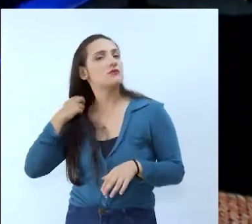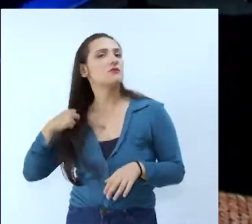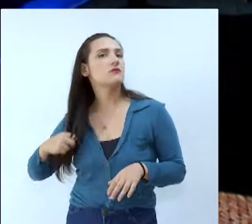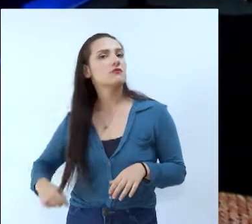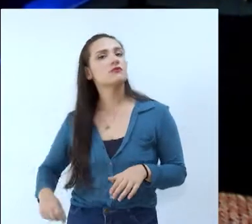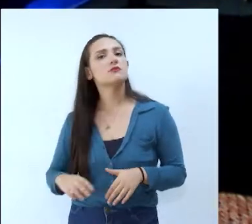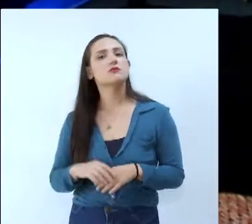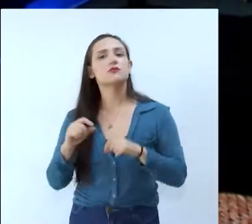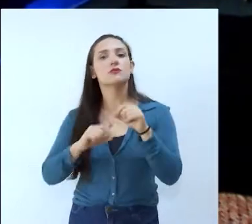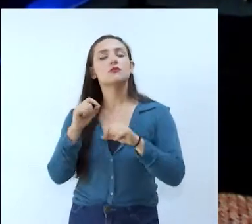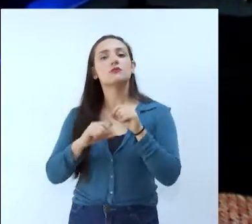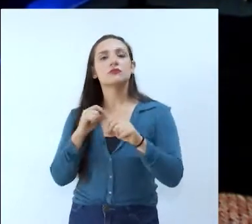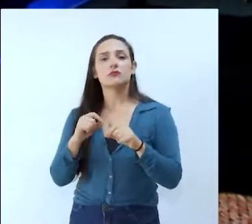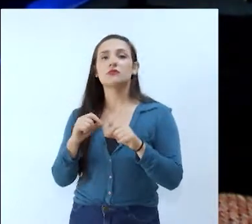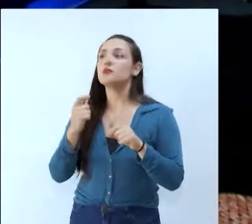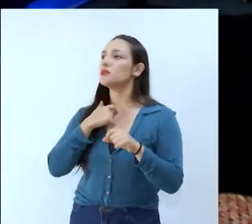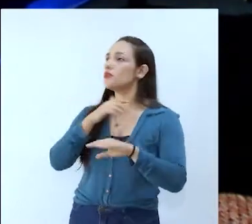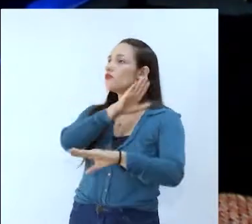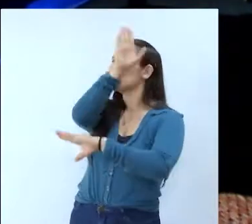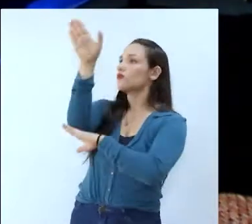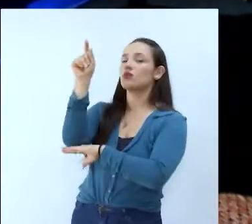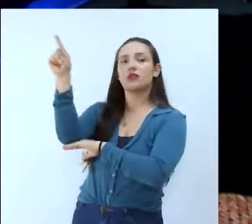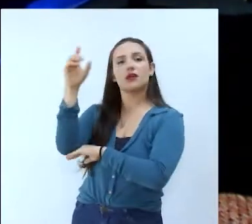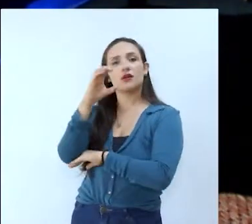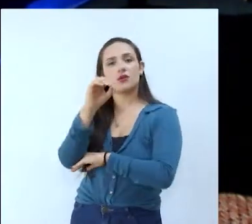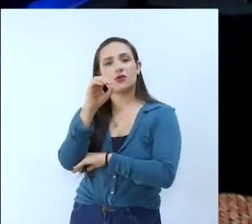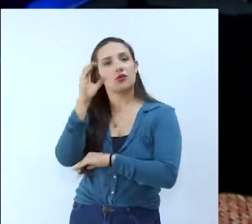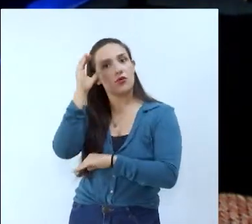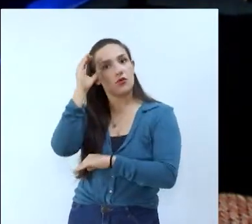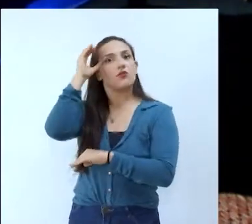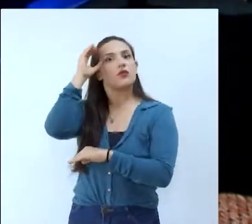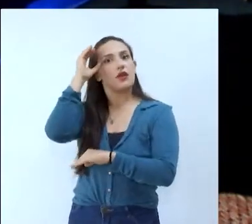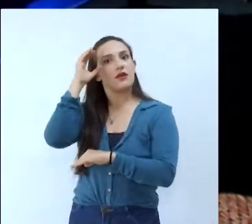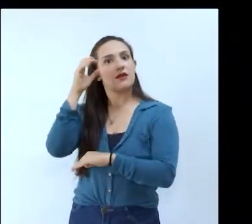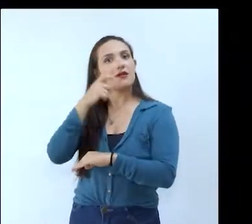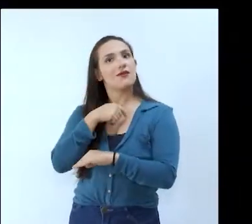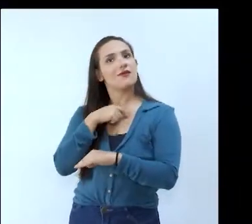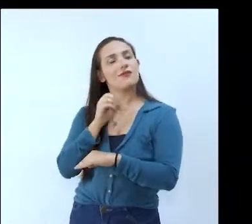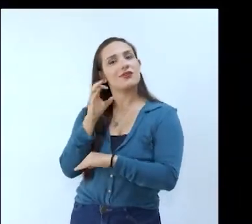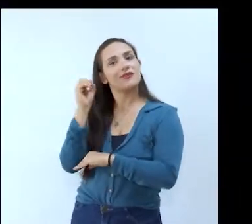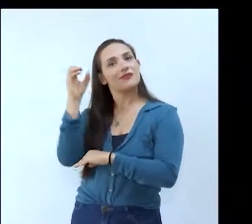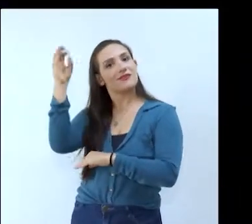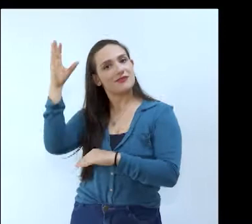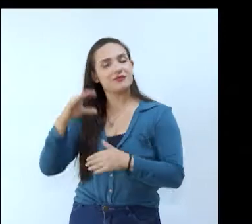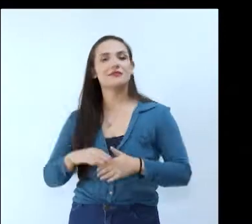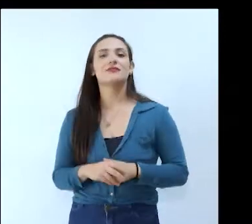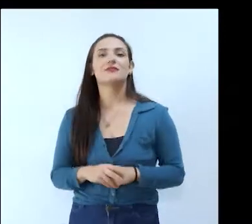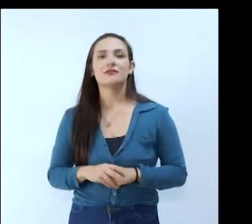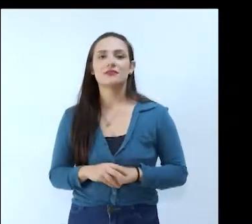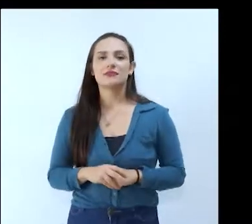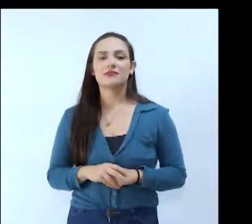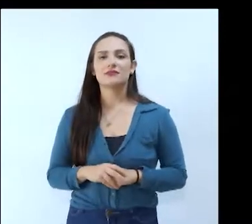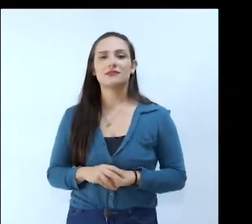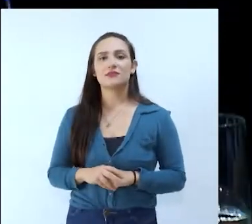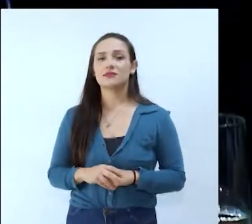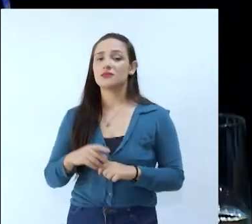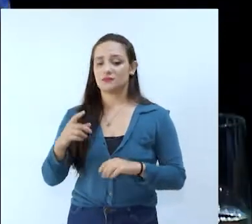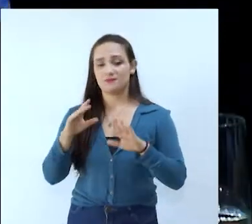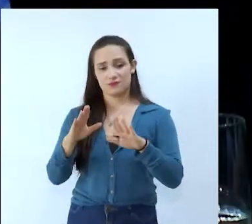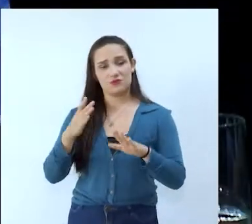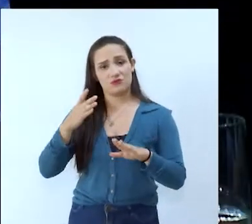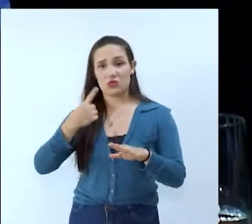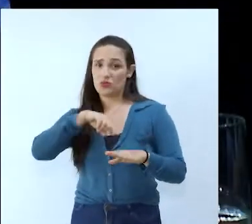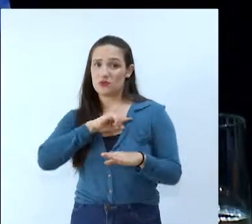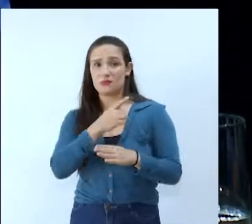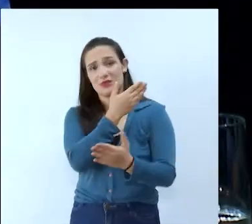dia. Os caras do Jipi me pegaram e me levaram para o aeroporto e eu tinha que viajar fardado. Caramba. Só que depois de avião eu tirei tudo, né? Lógico. Mas... Marildo, só para a gente